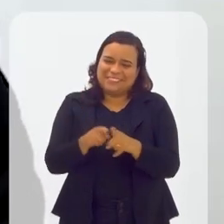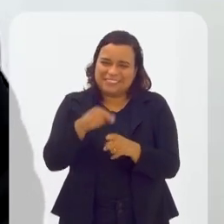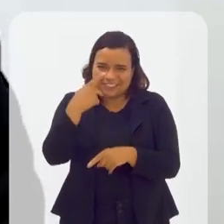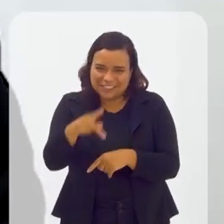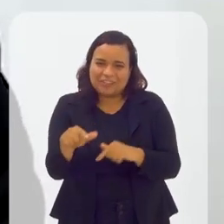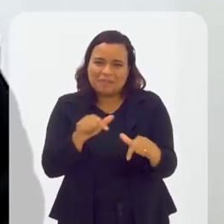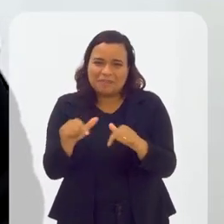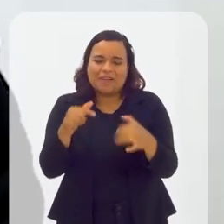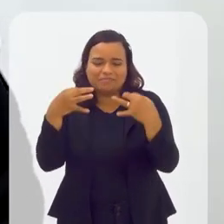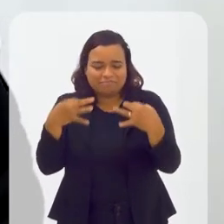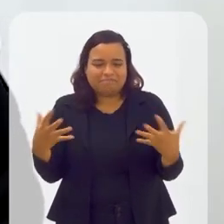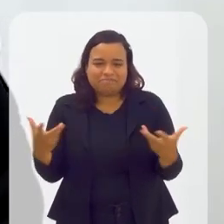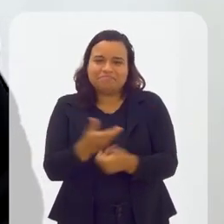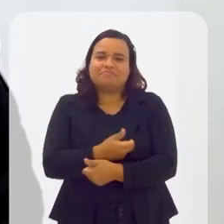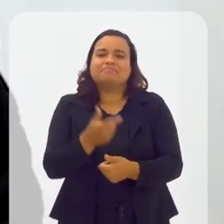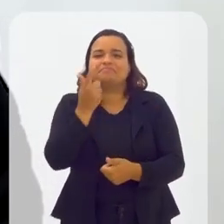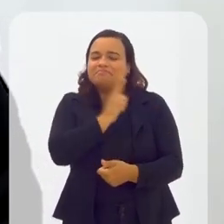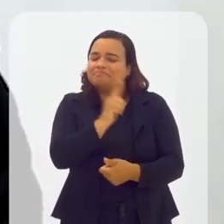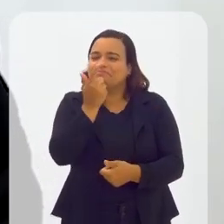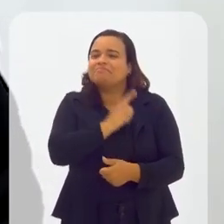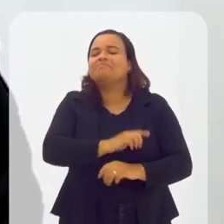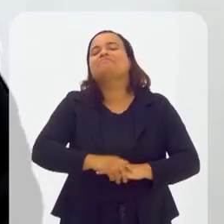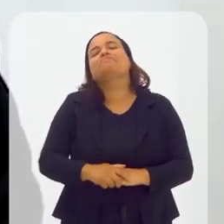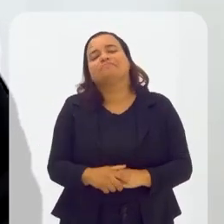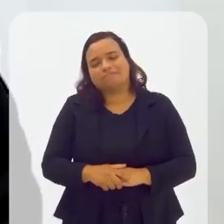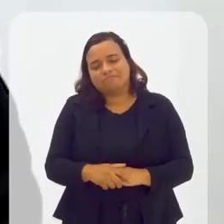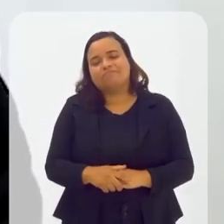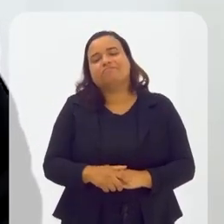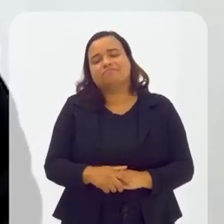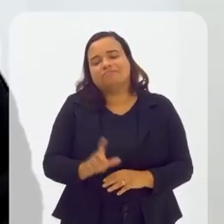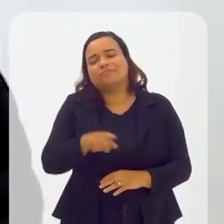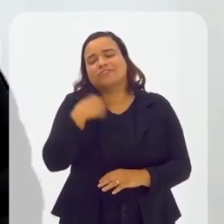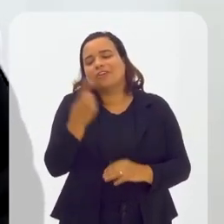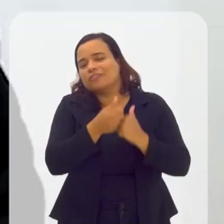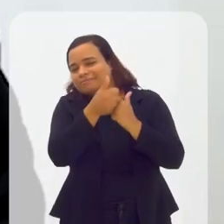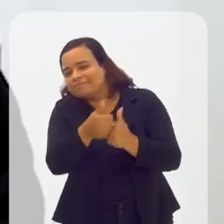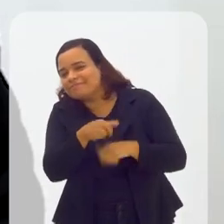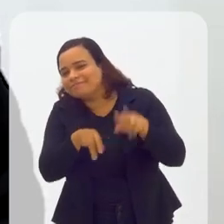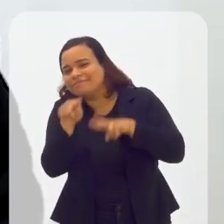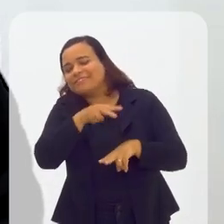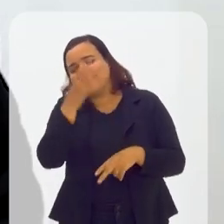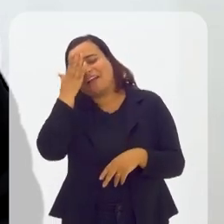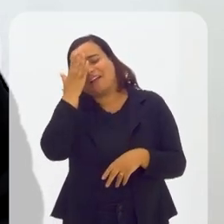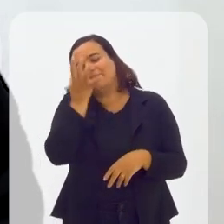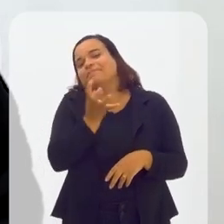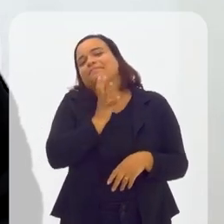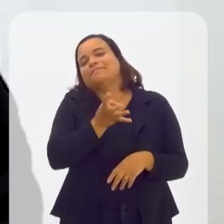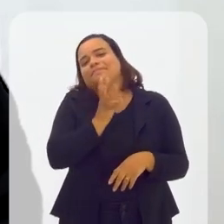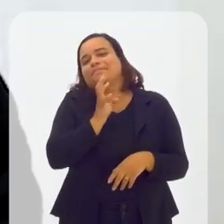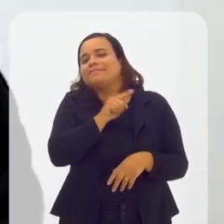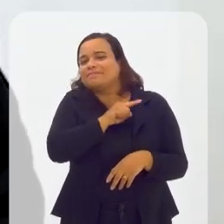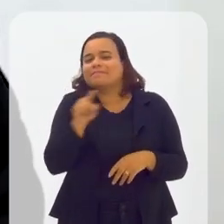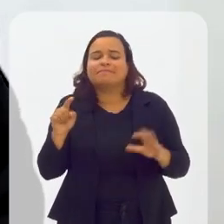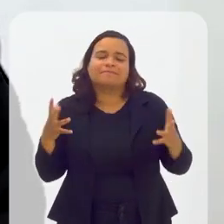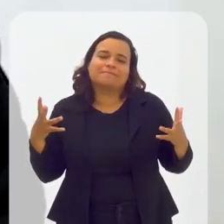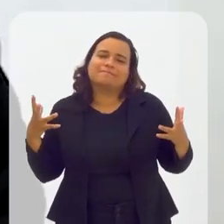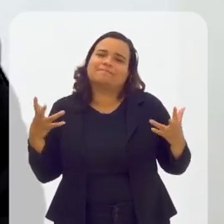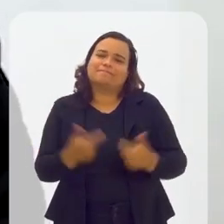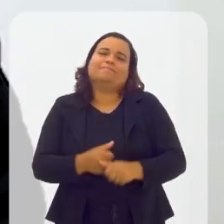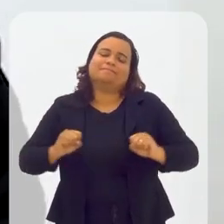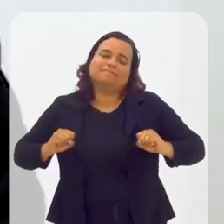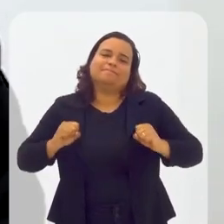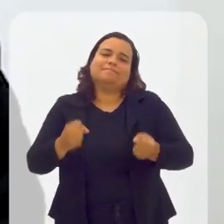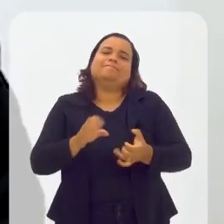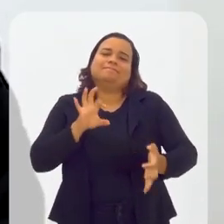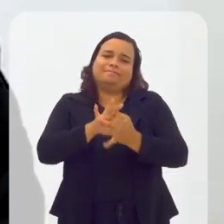dou parabéns aí a você pelo trabalho que você realiza aí. A gente acompanha de perto e